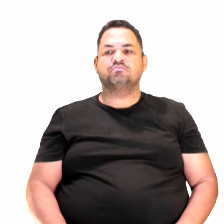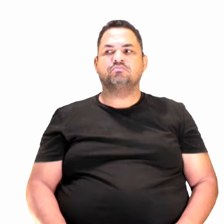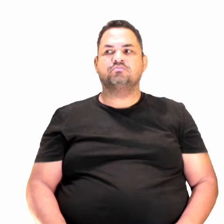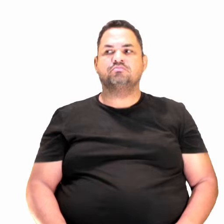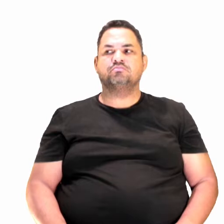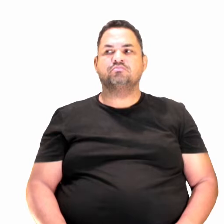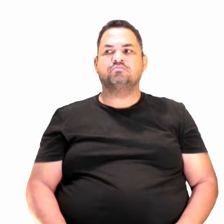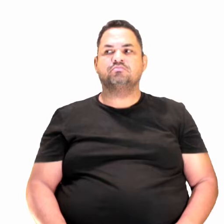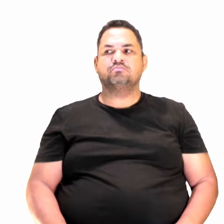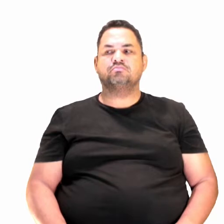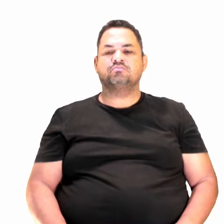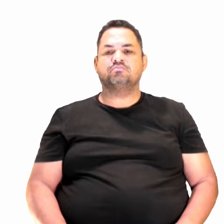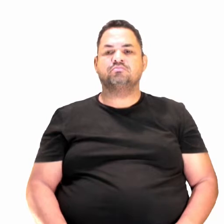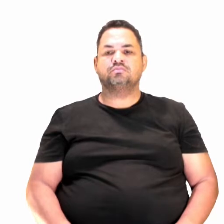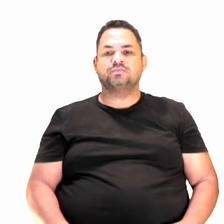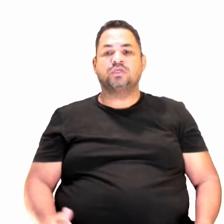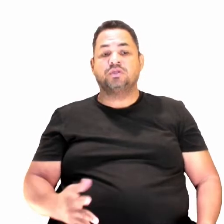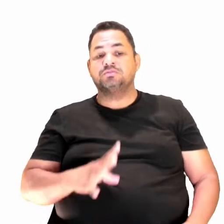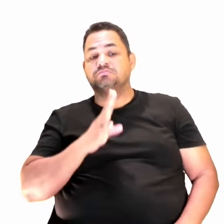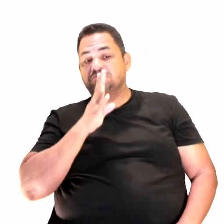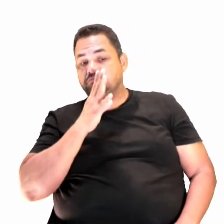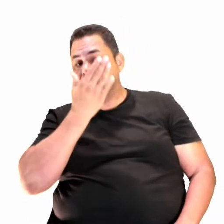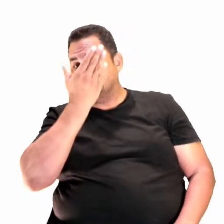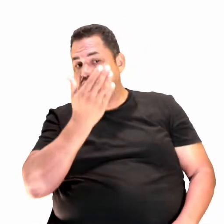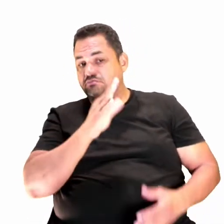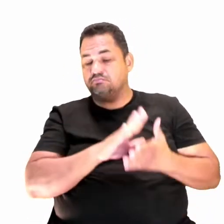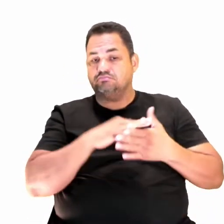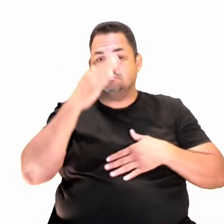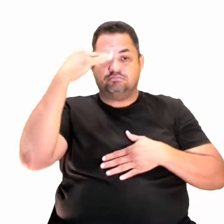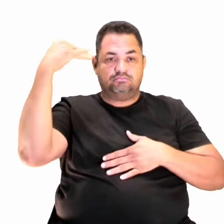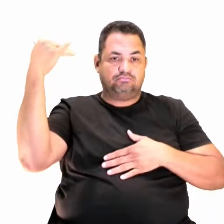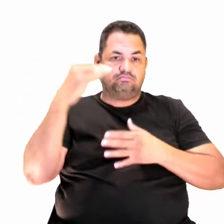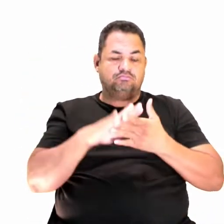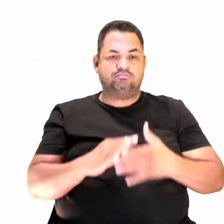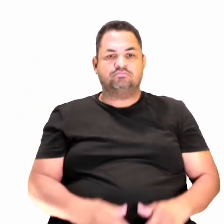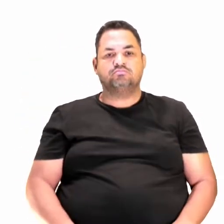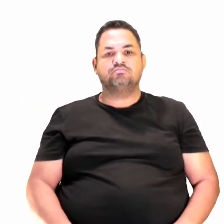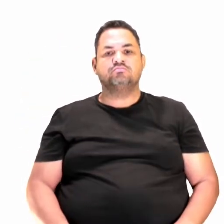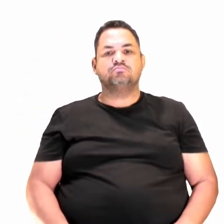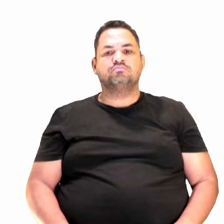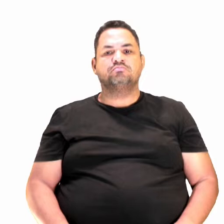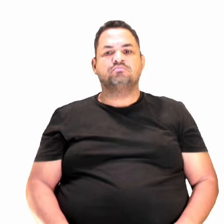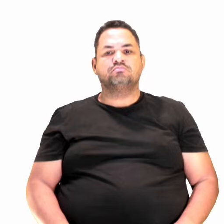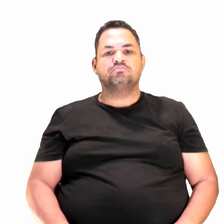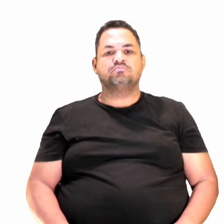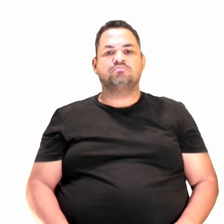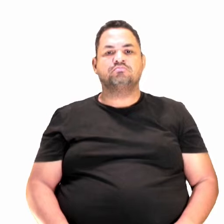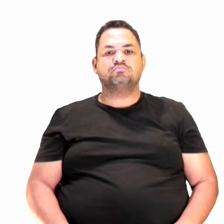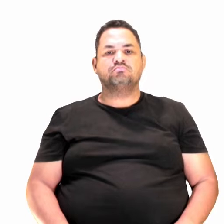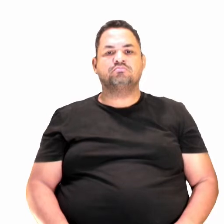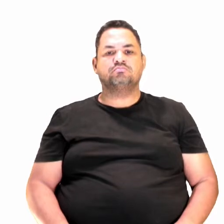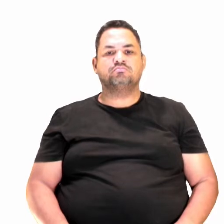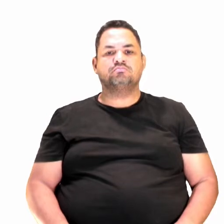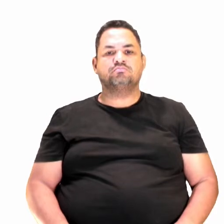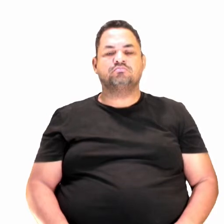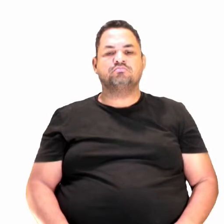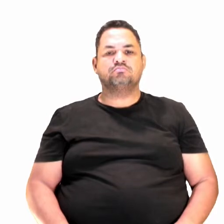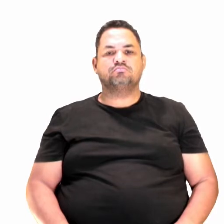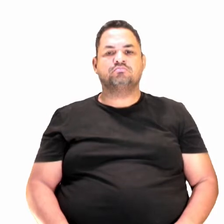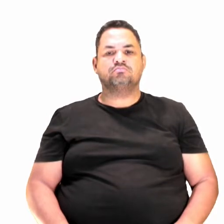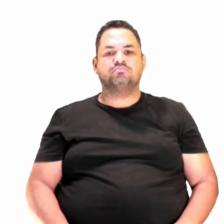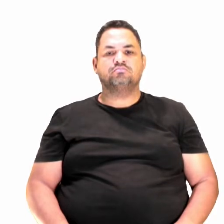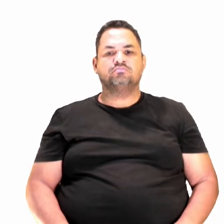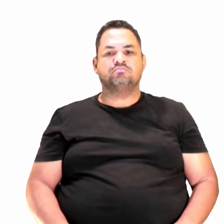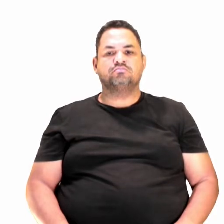stars, aquelas pessoas que nós admiramos como estrelas, the most powerful or the most